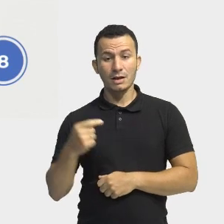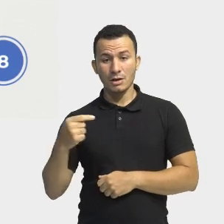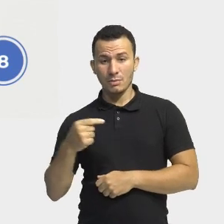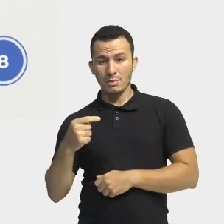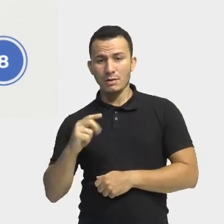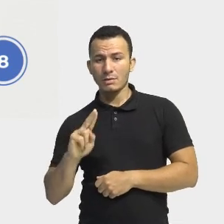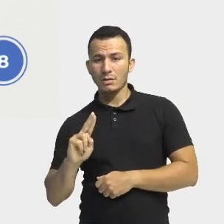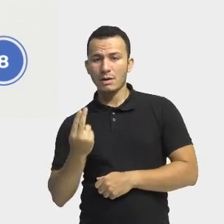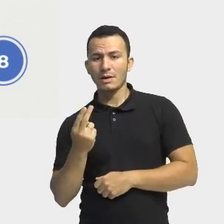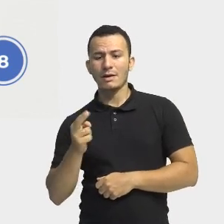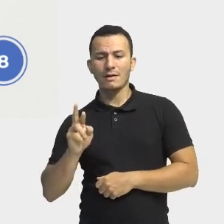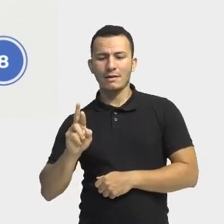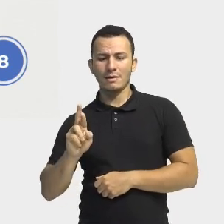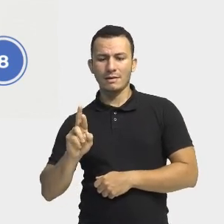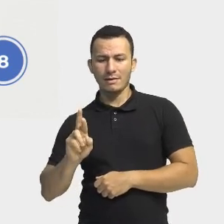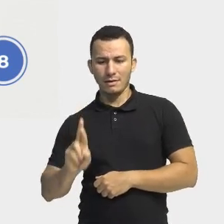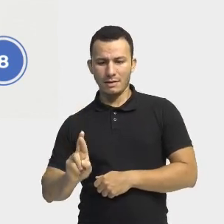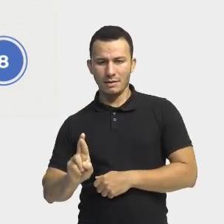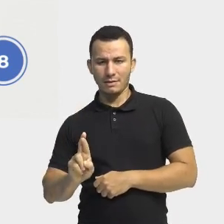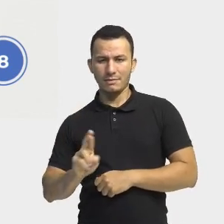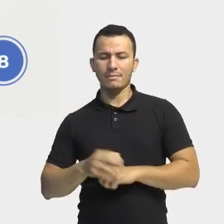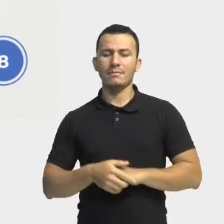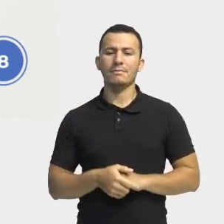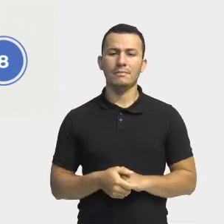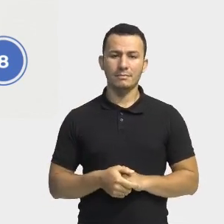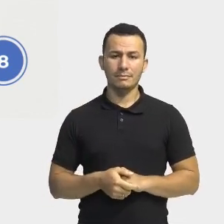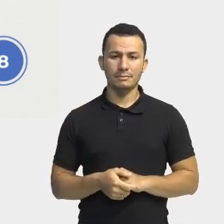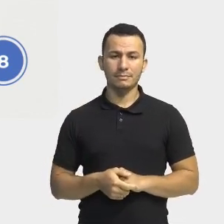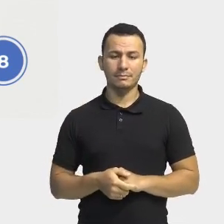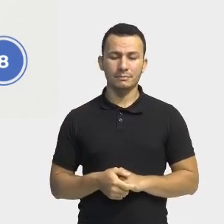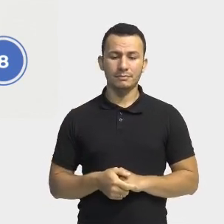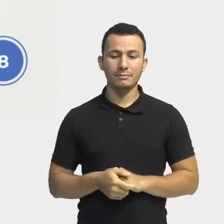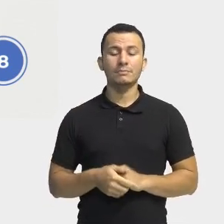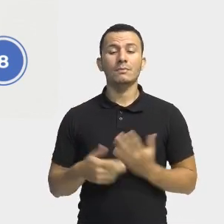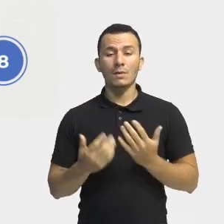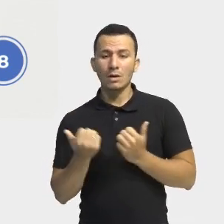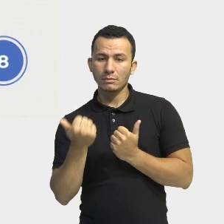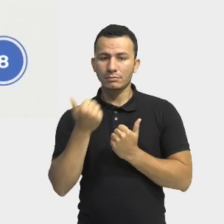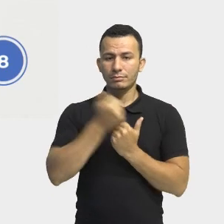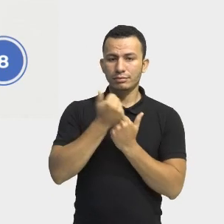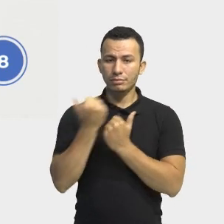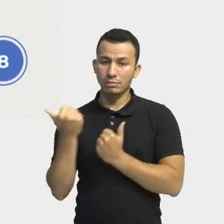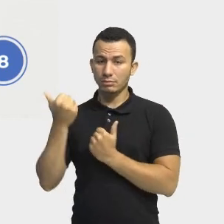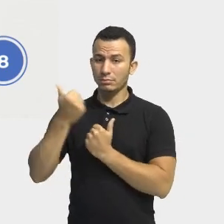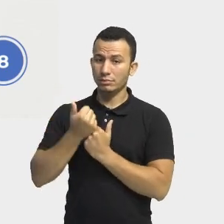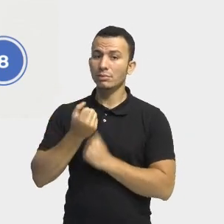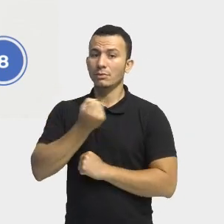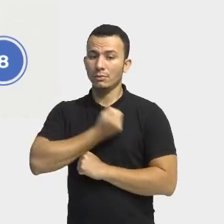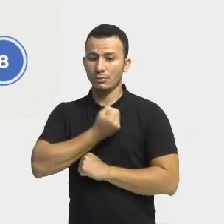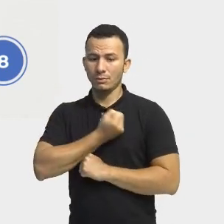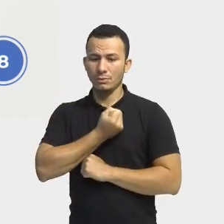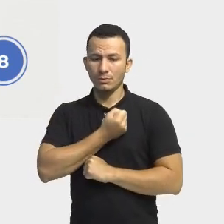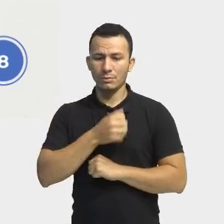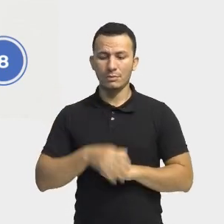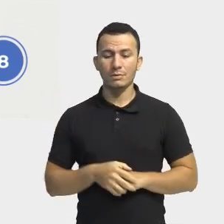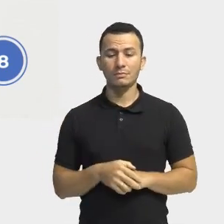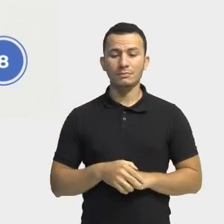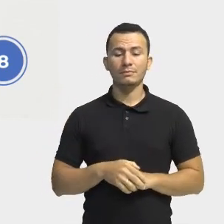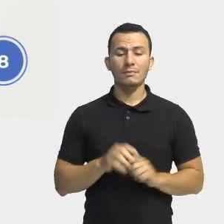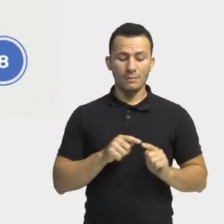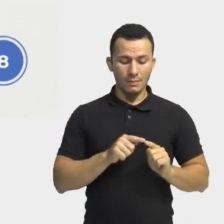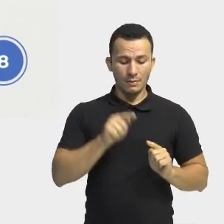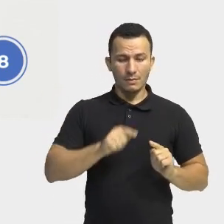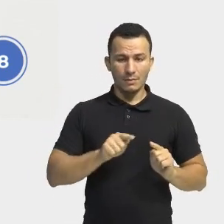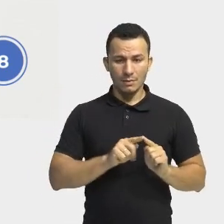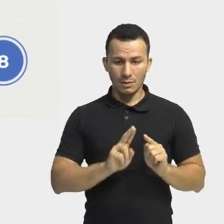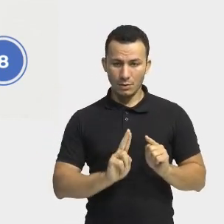entalpia inicial. O que é o inicial? É o reagente. E a gente vai substituir esses valores aí. ΔH